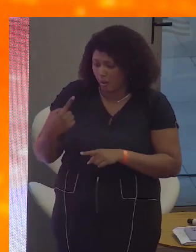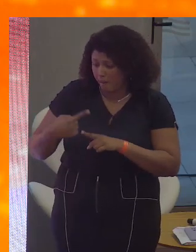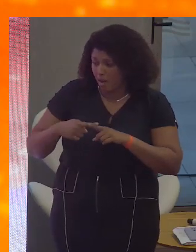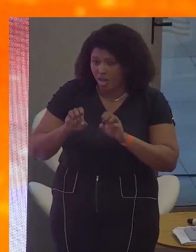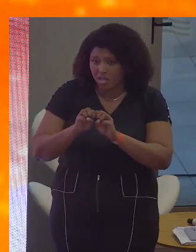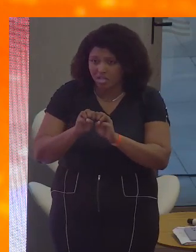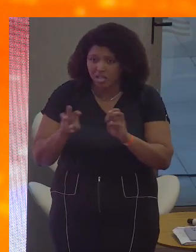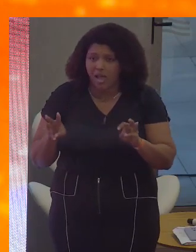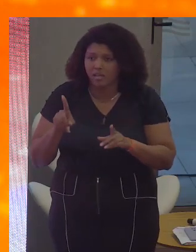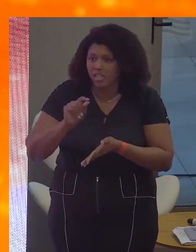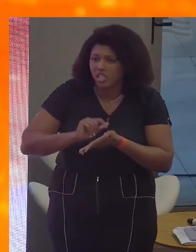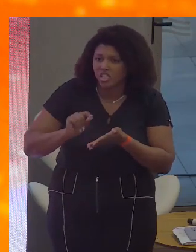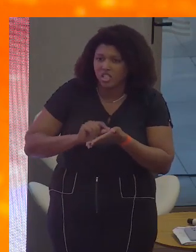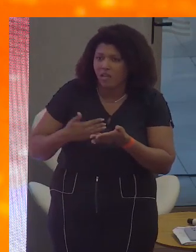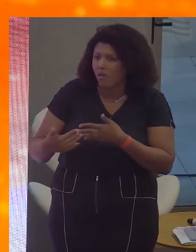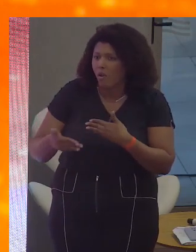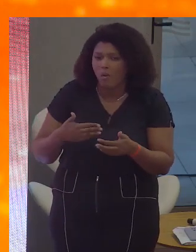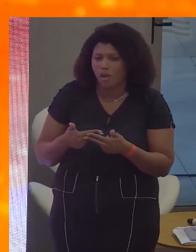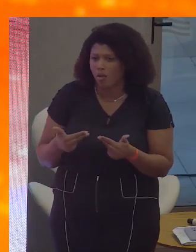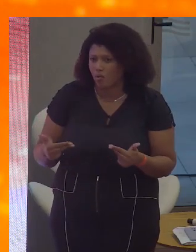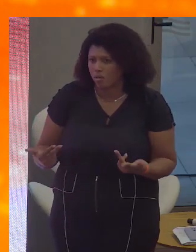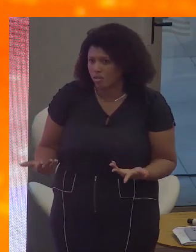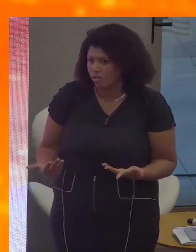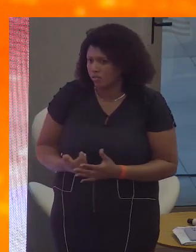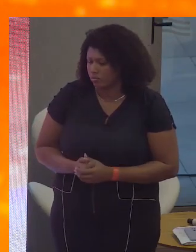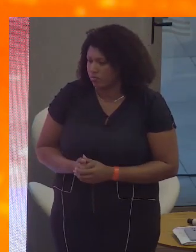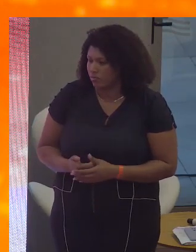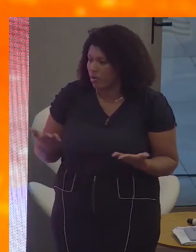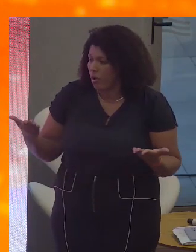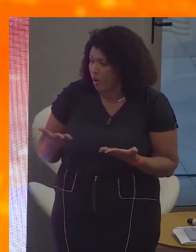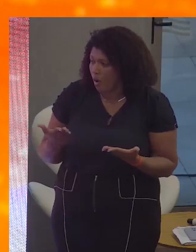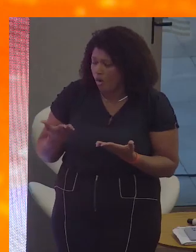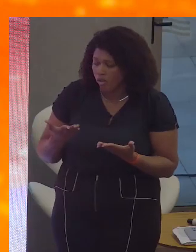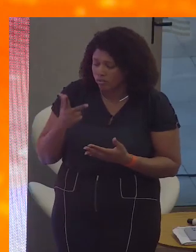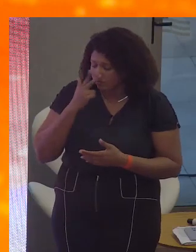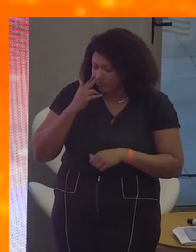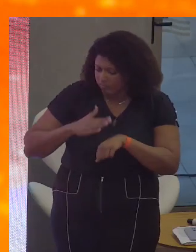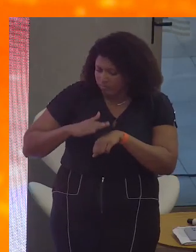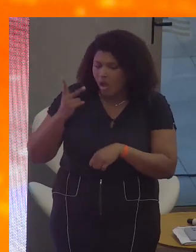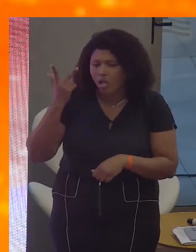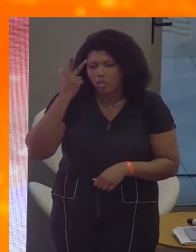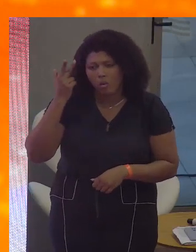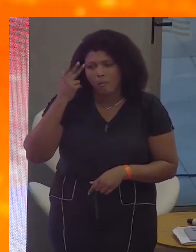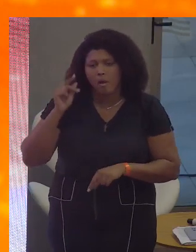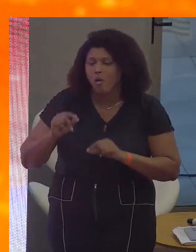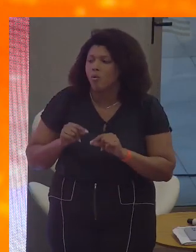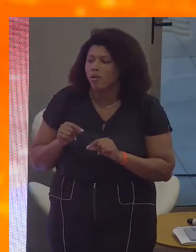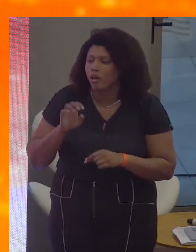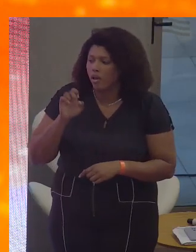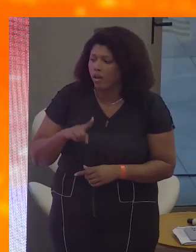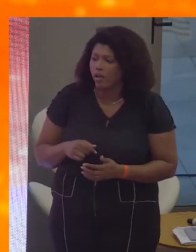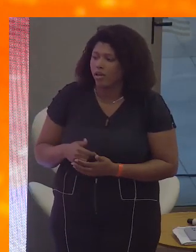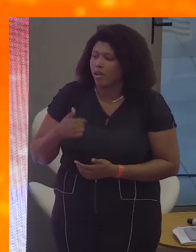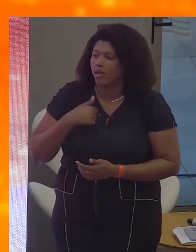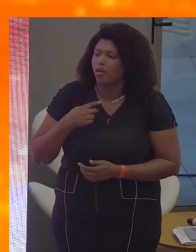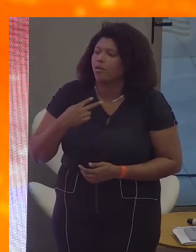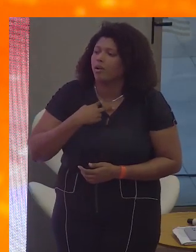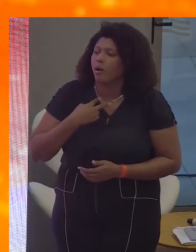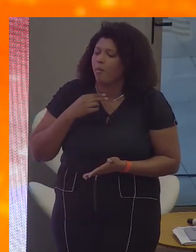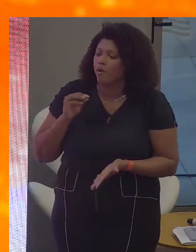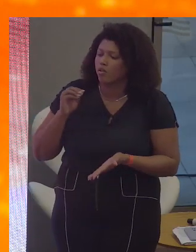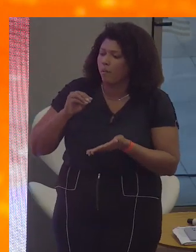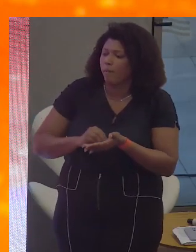se escreve qualquer coisa. E hoje, cada vez mais comum na suplementação eu não posso colocar